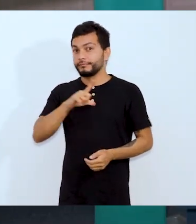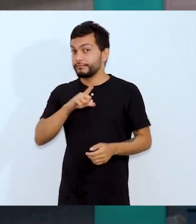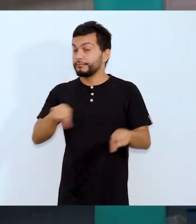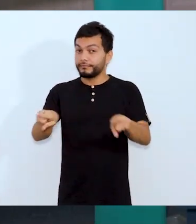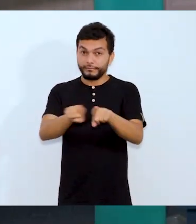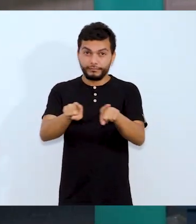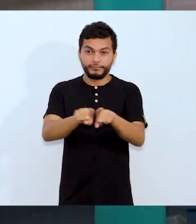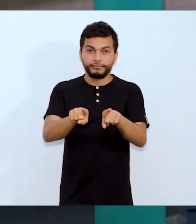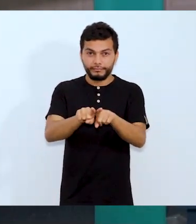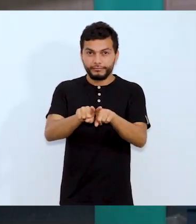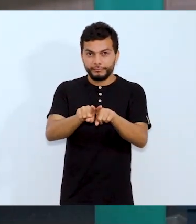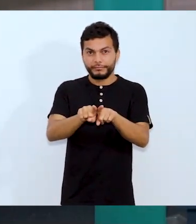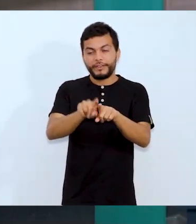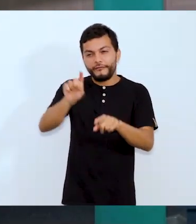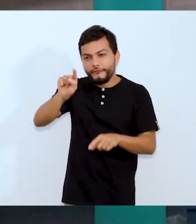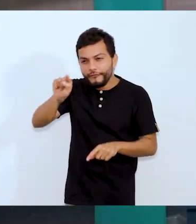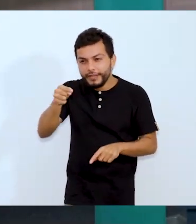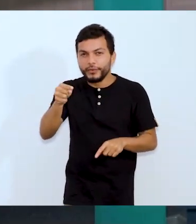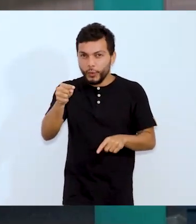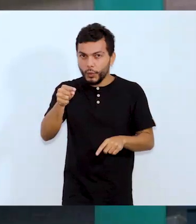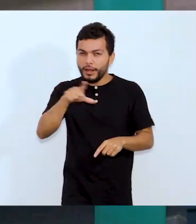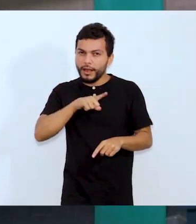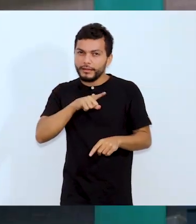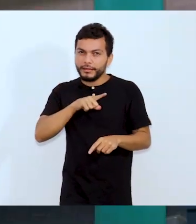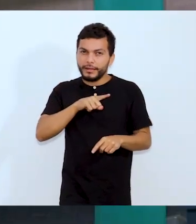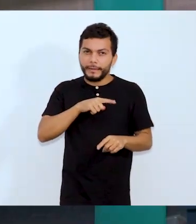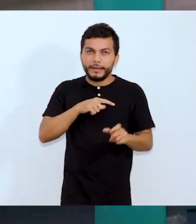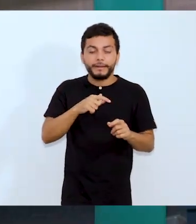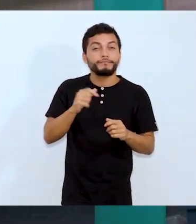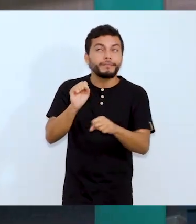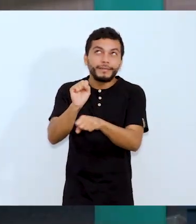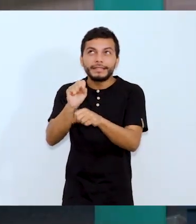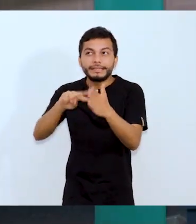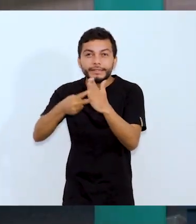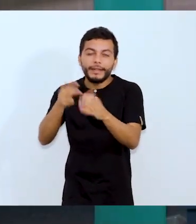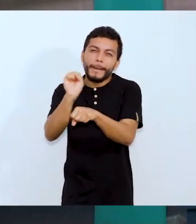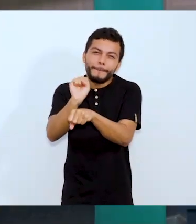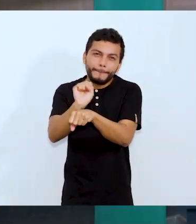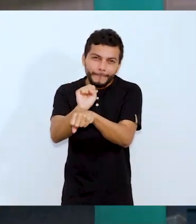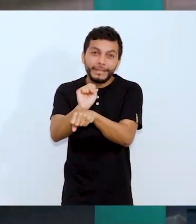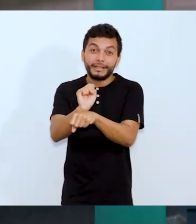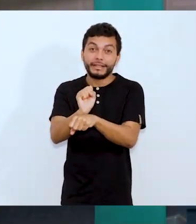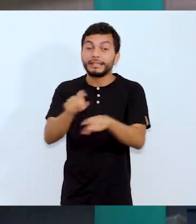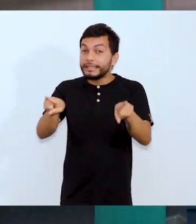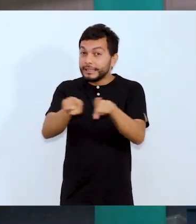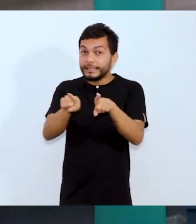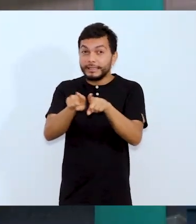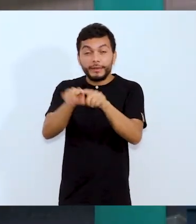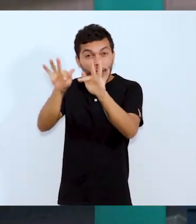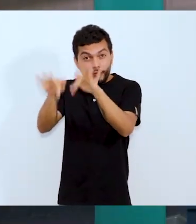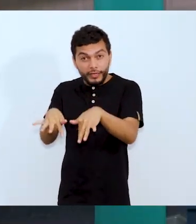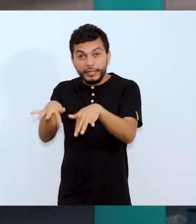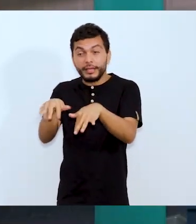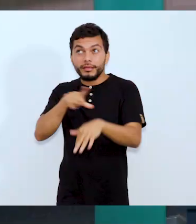também a vírgula, dando uma pequena pausa, e temos ao término